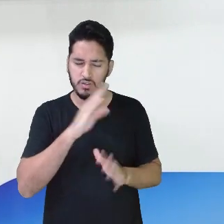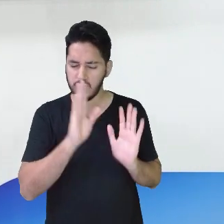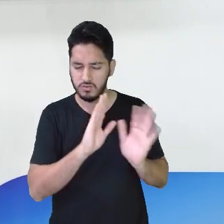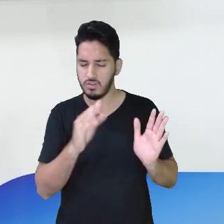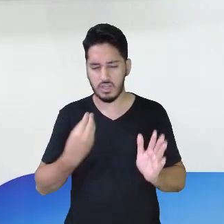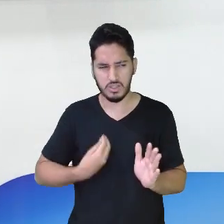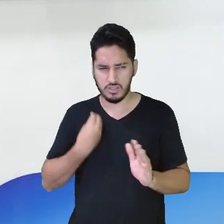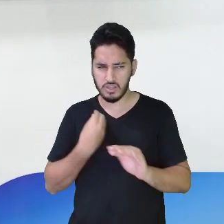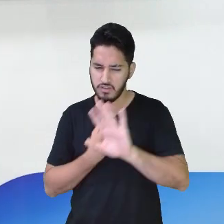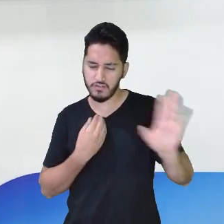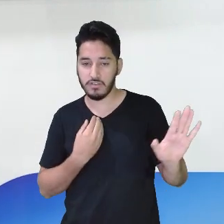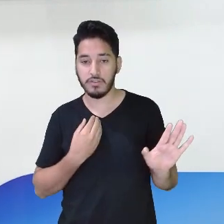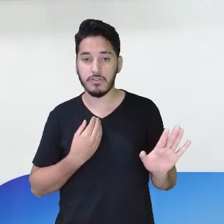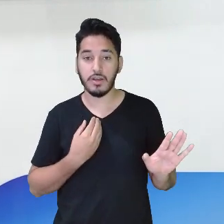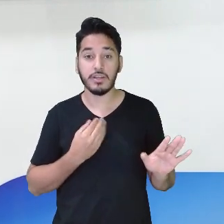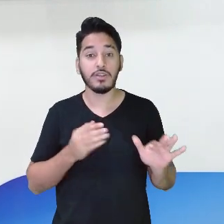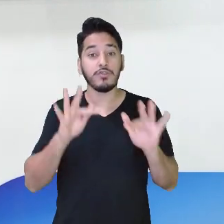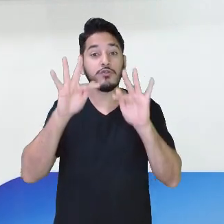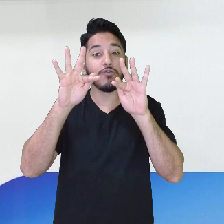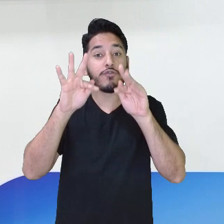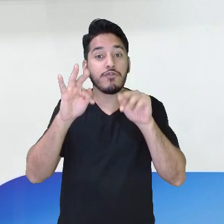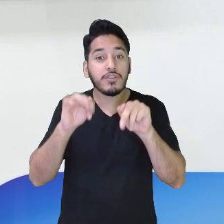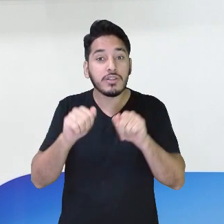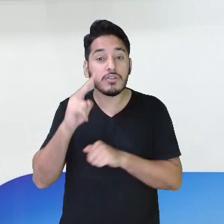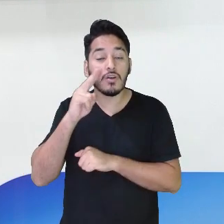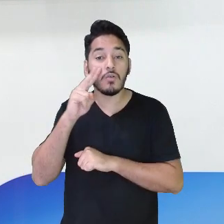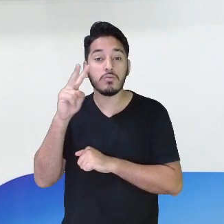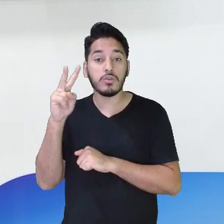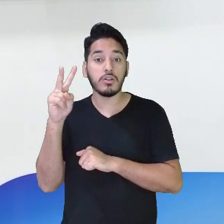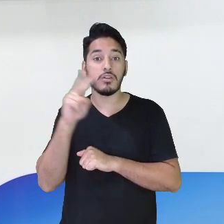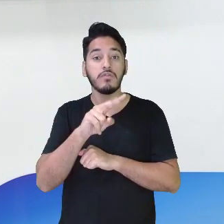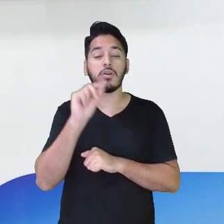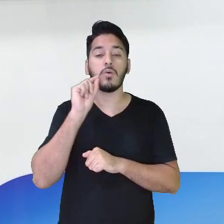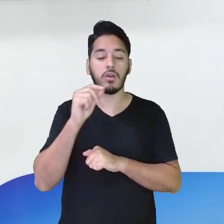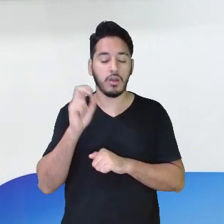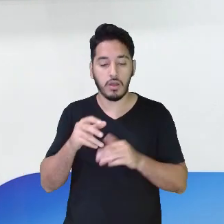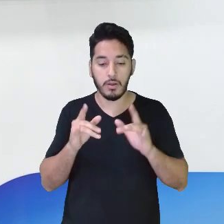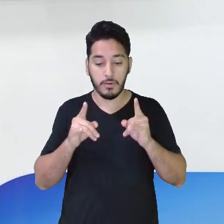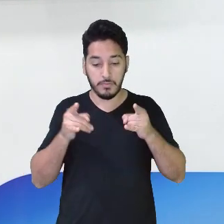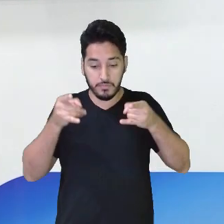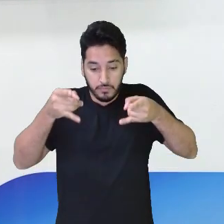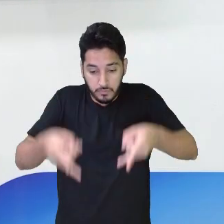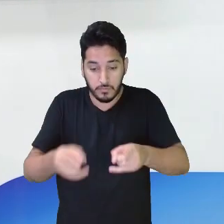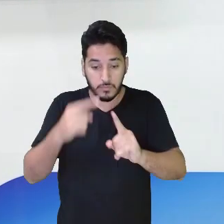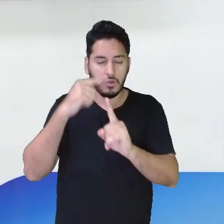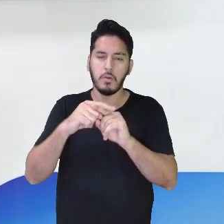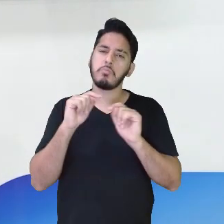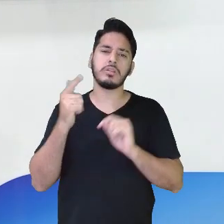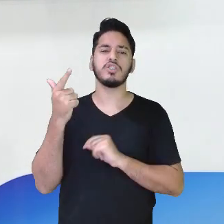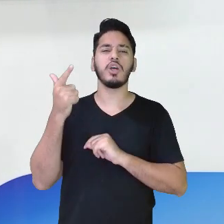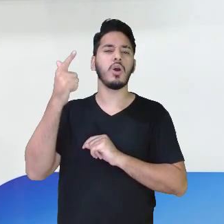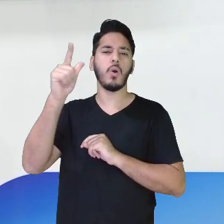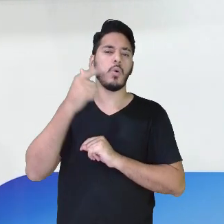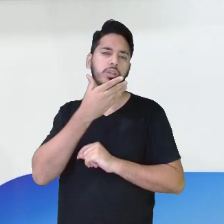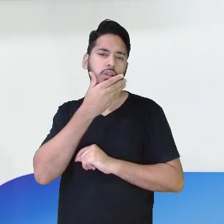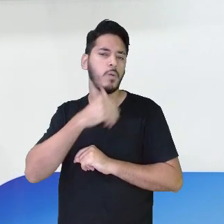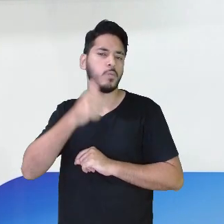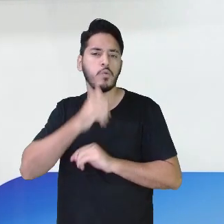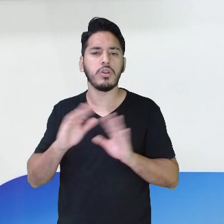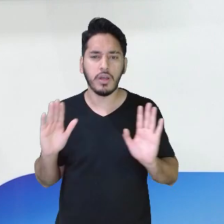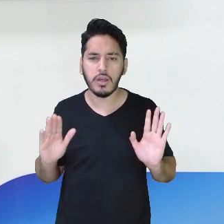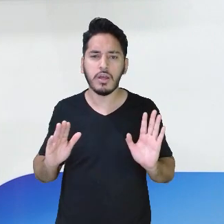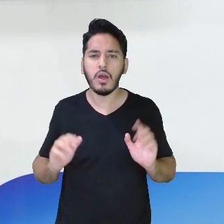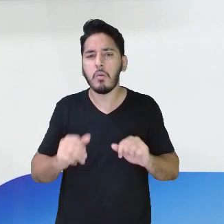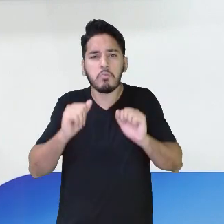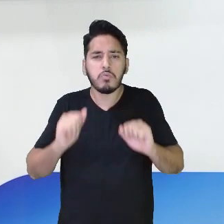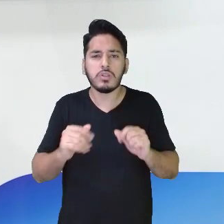E o desfecho, que é o final, é quando ele, além de ir à tumba, porque poderia ser outra Marina, concordam comigo?